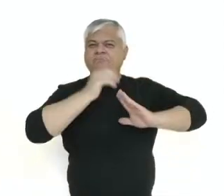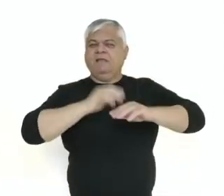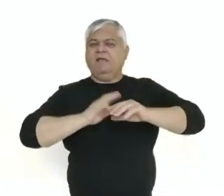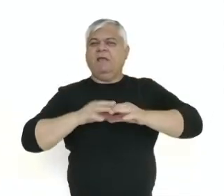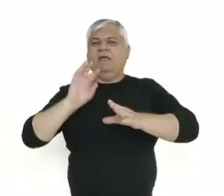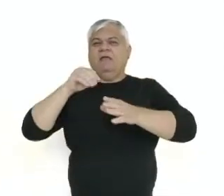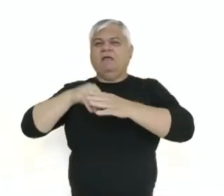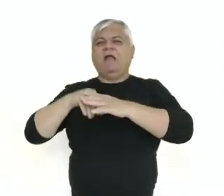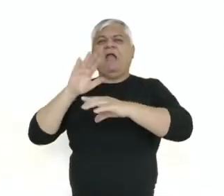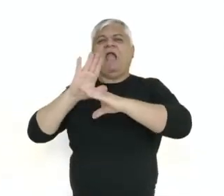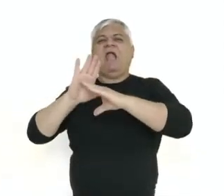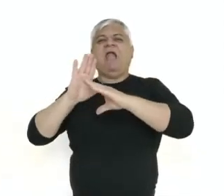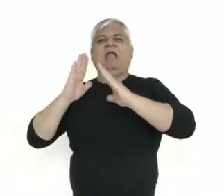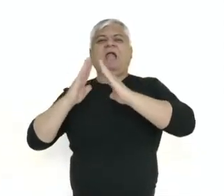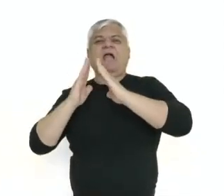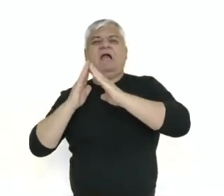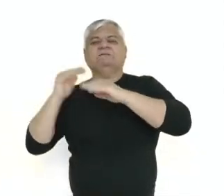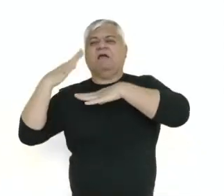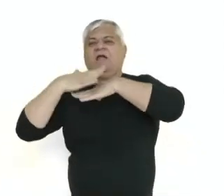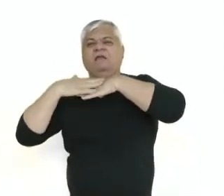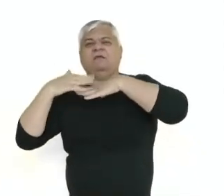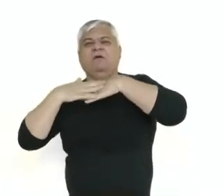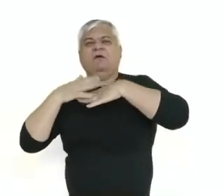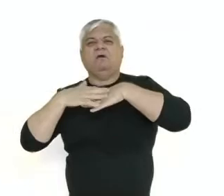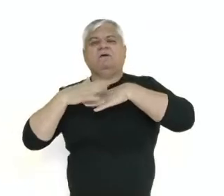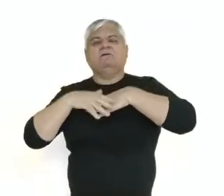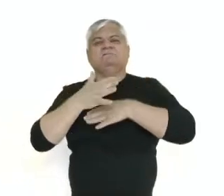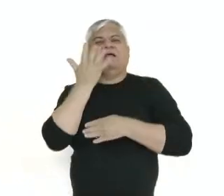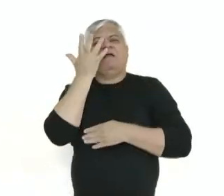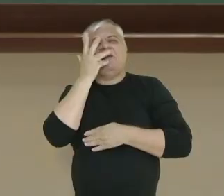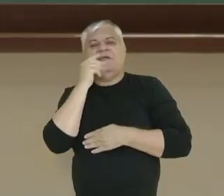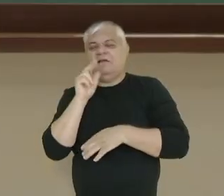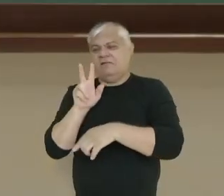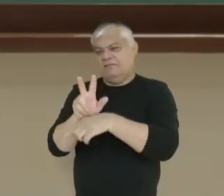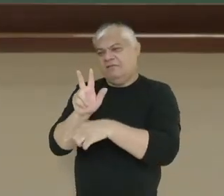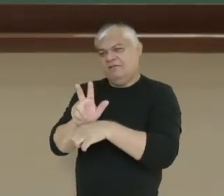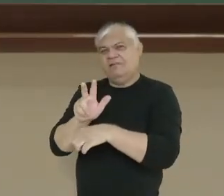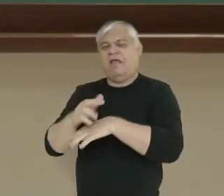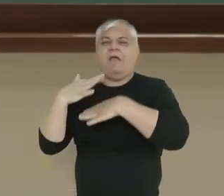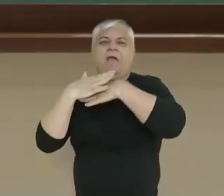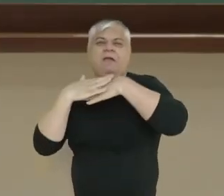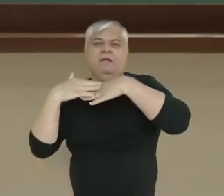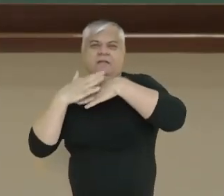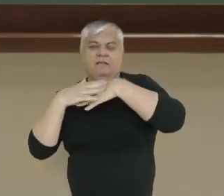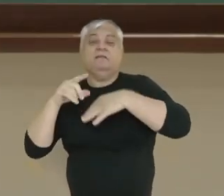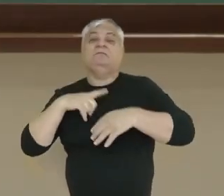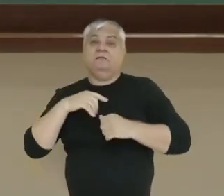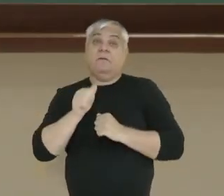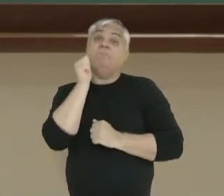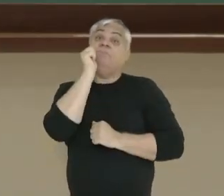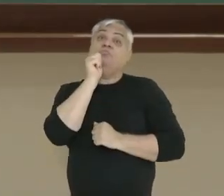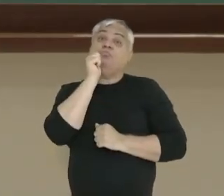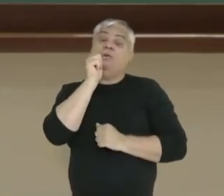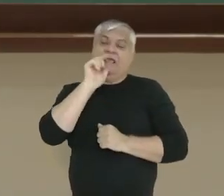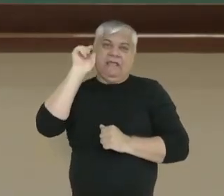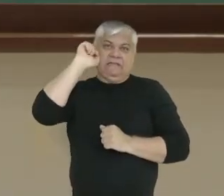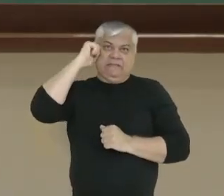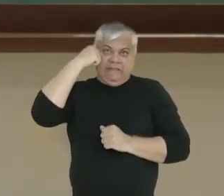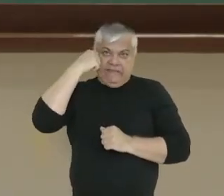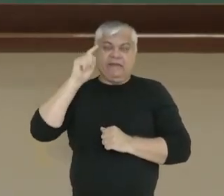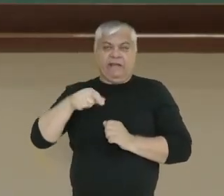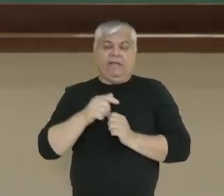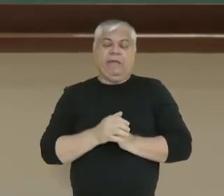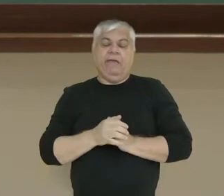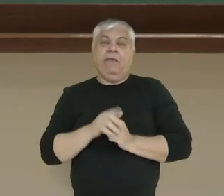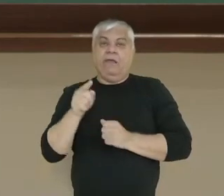família por ser muito carinhosa para as crianças. Esse era um trabalho comum, né, do trabalho de mulheres que cuidavam, eram as amas de